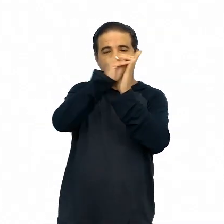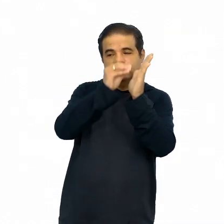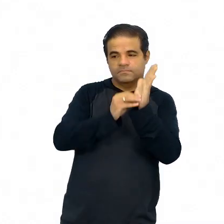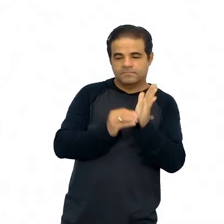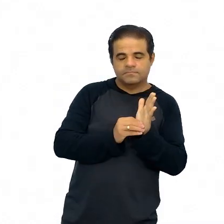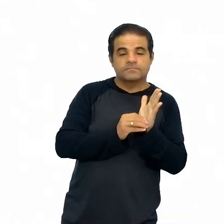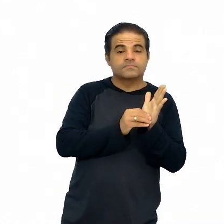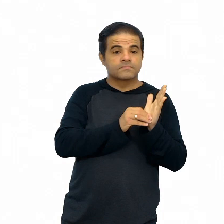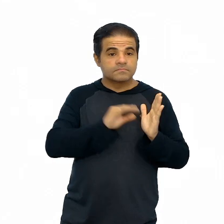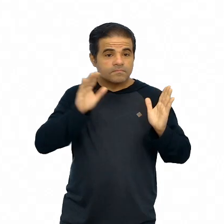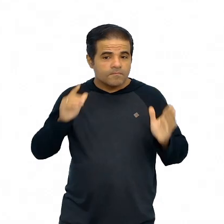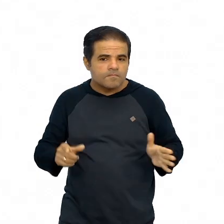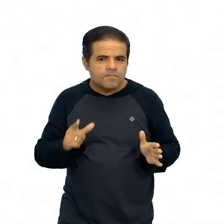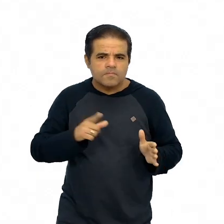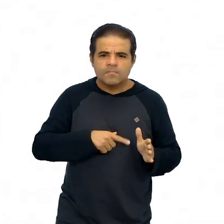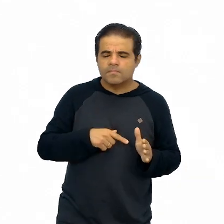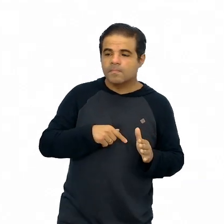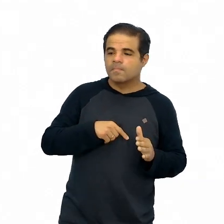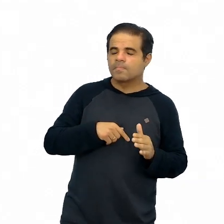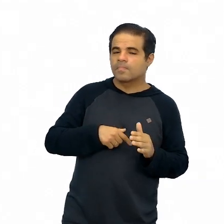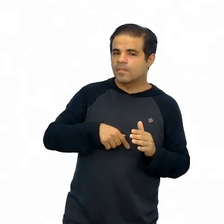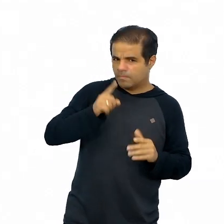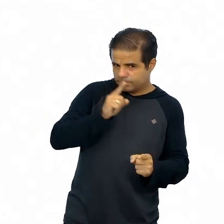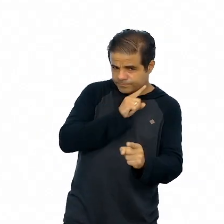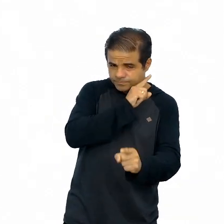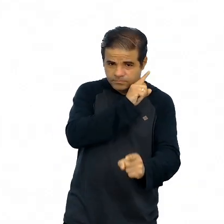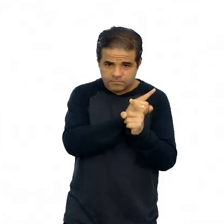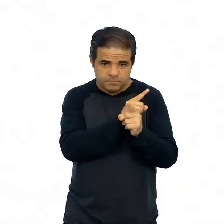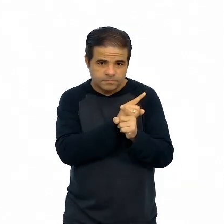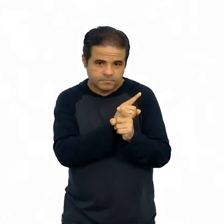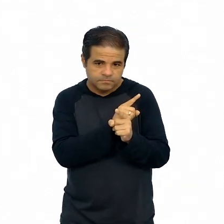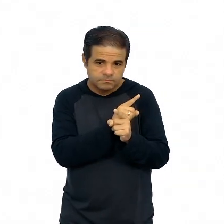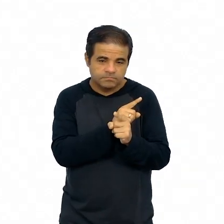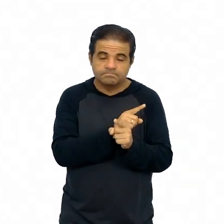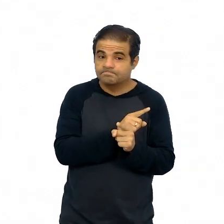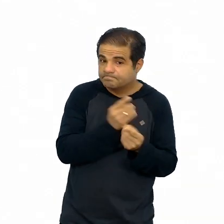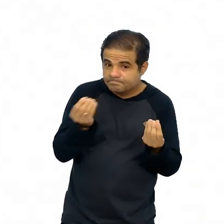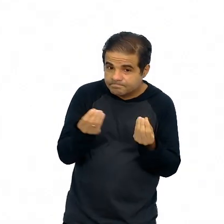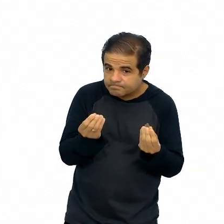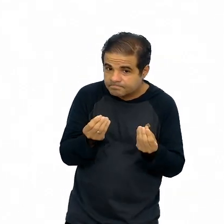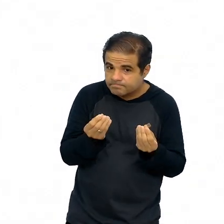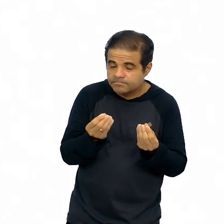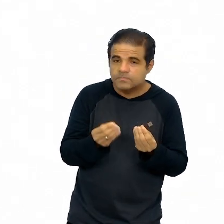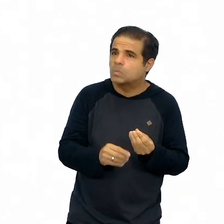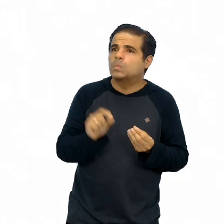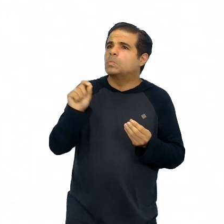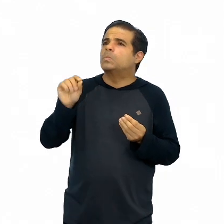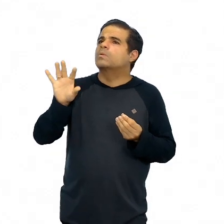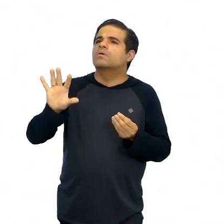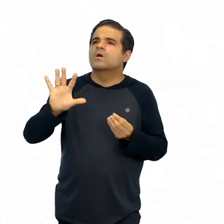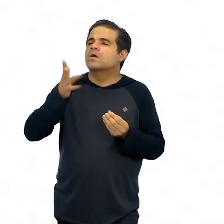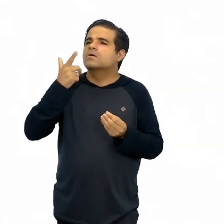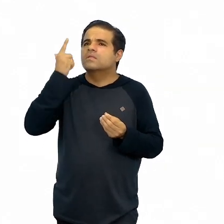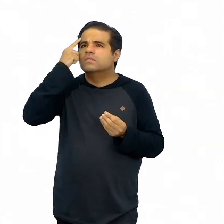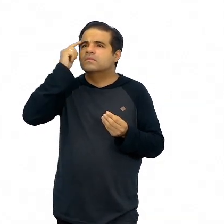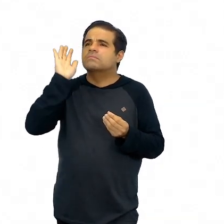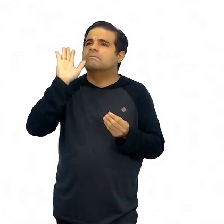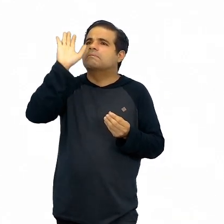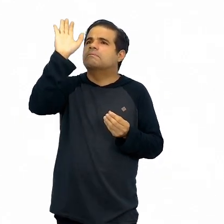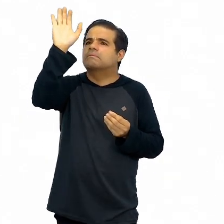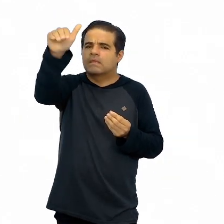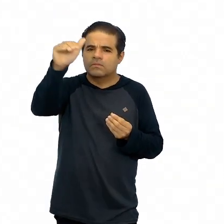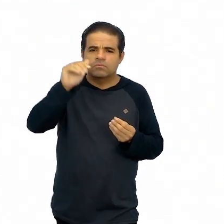estudantes. Será que eles vão achar aí esse triângulo retângulo? O que será que eles